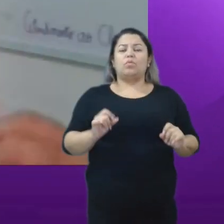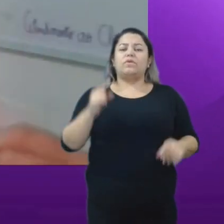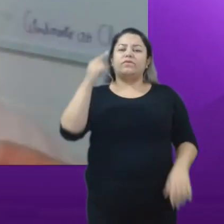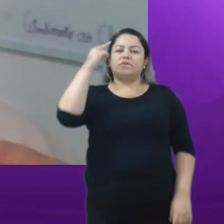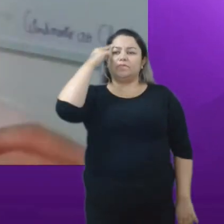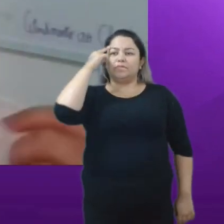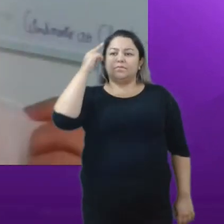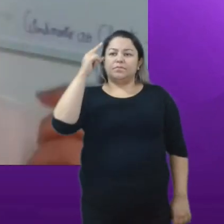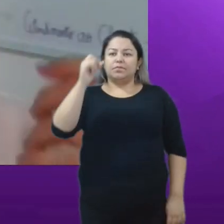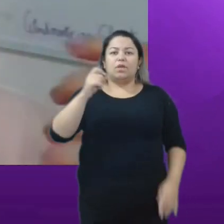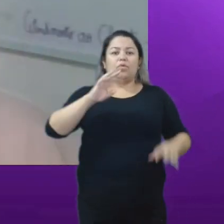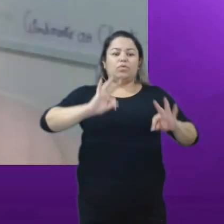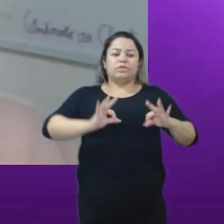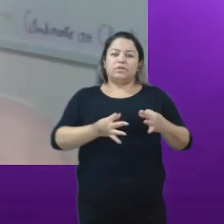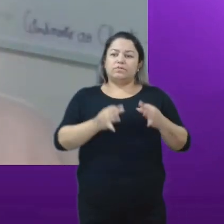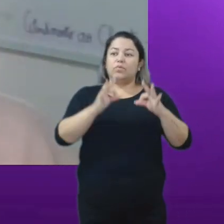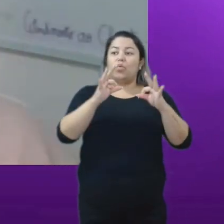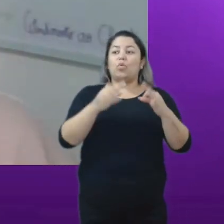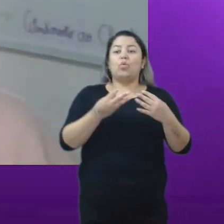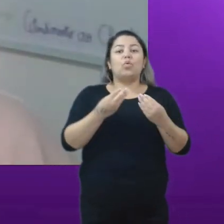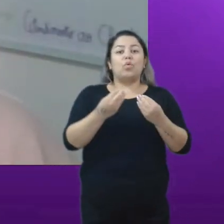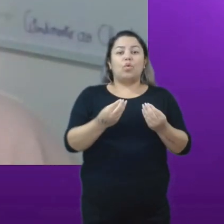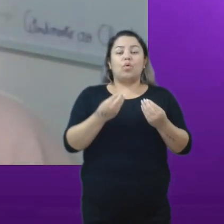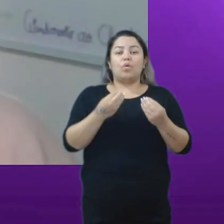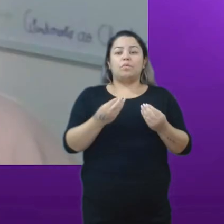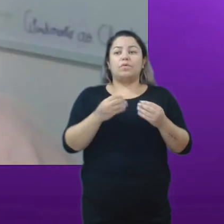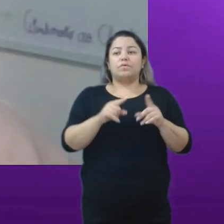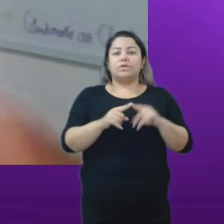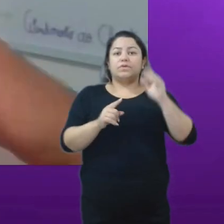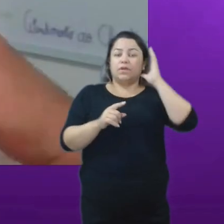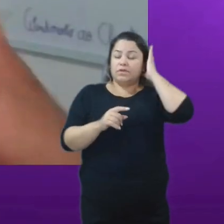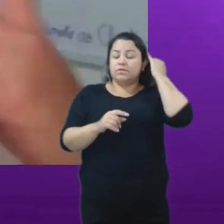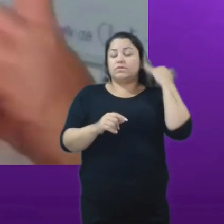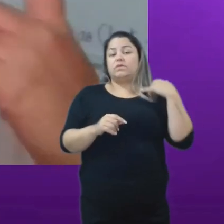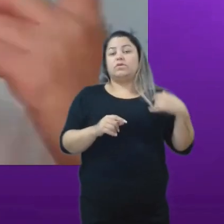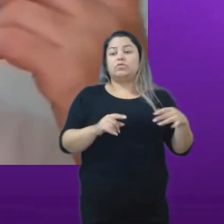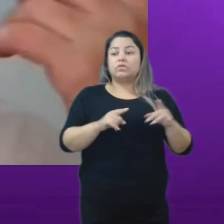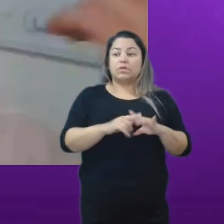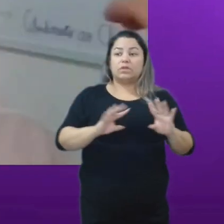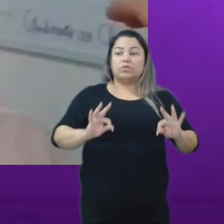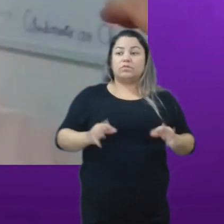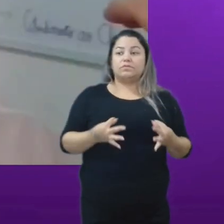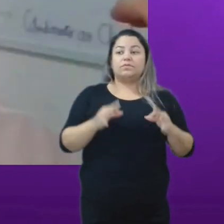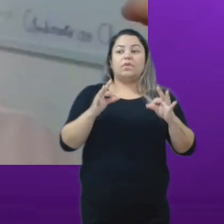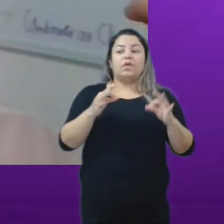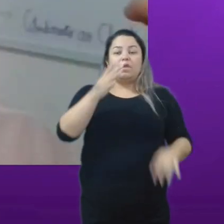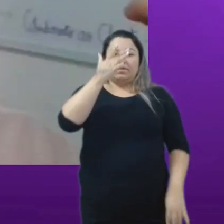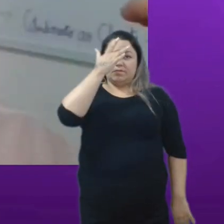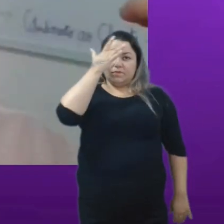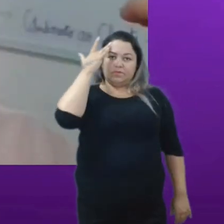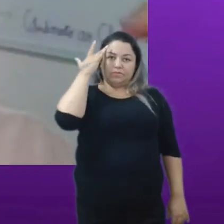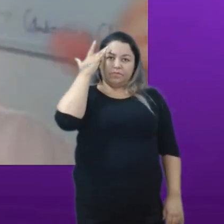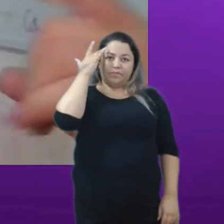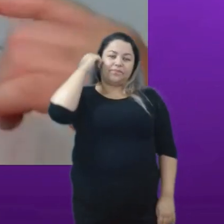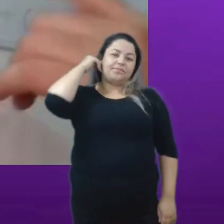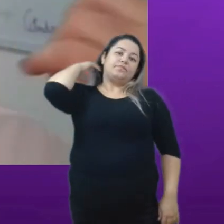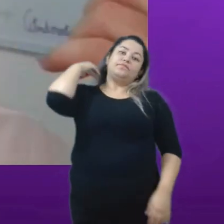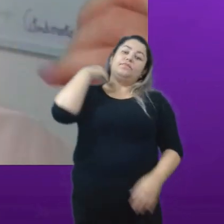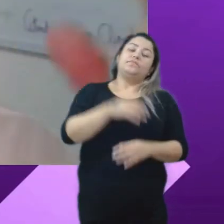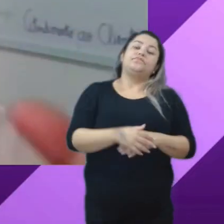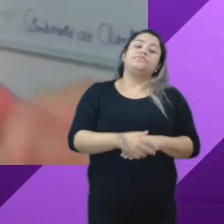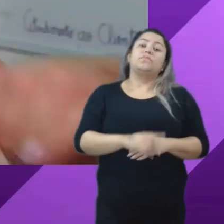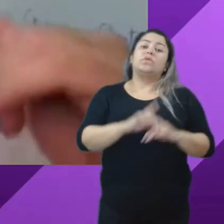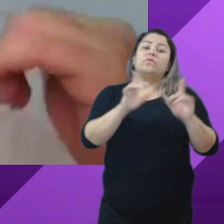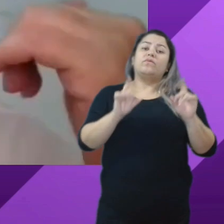por tecnologia? Como você vê o fazedor de tecnologia? As pessoas automaticamente vão pensar num